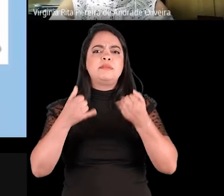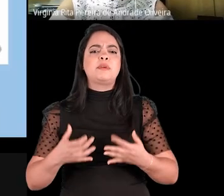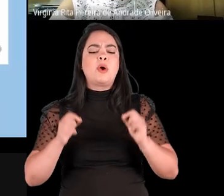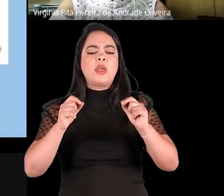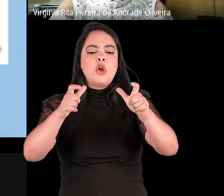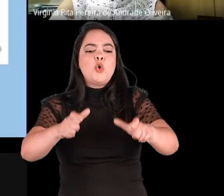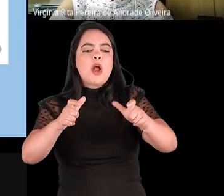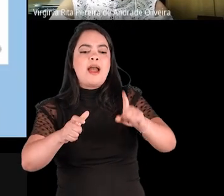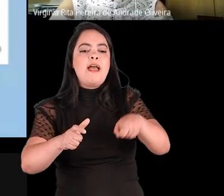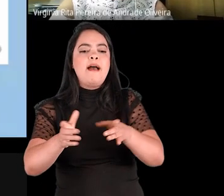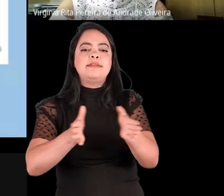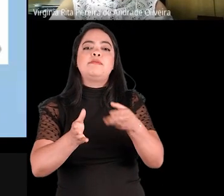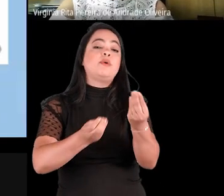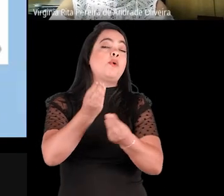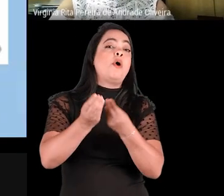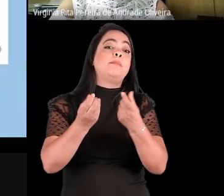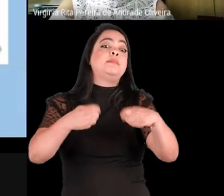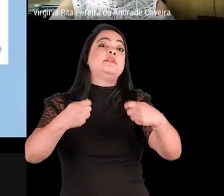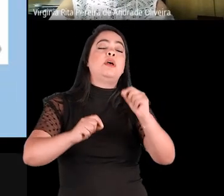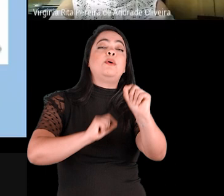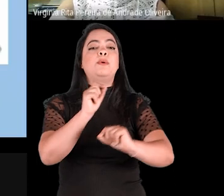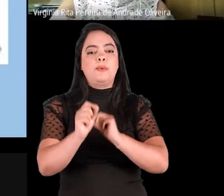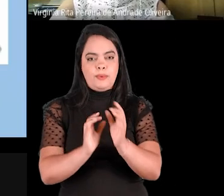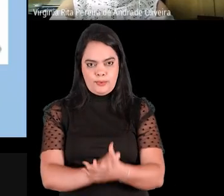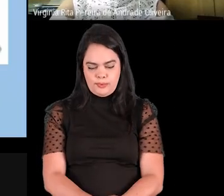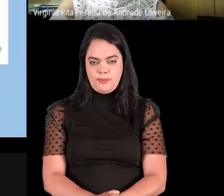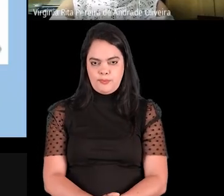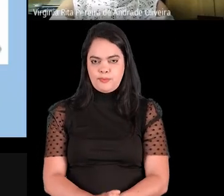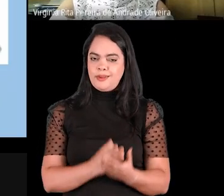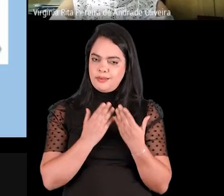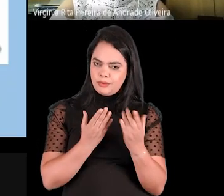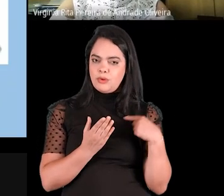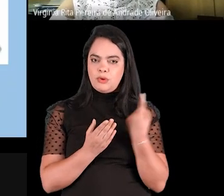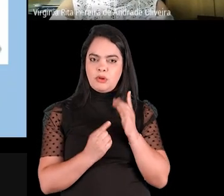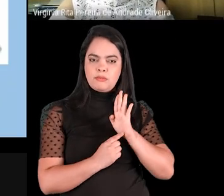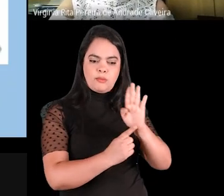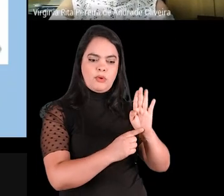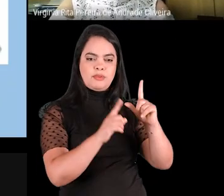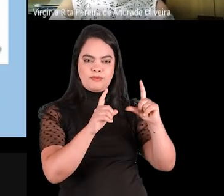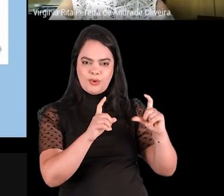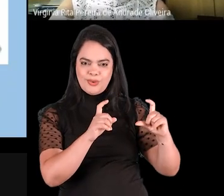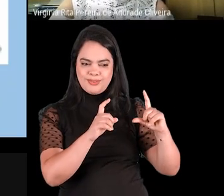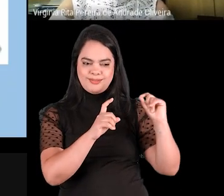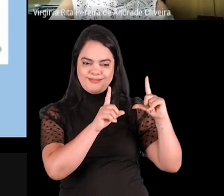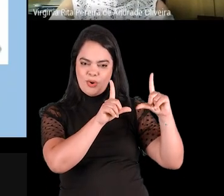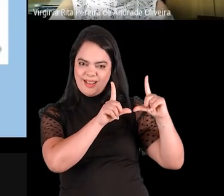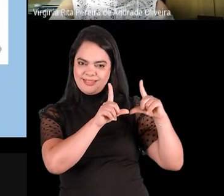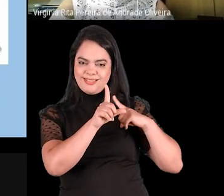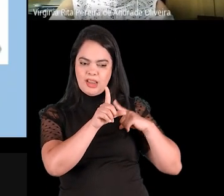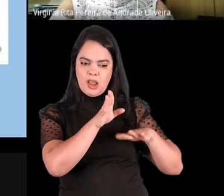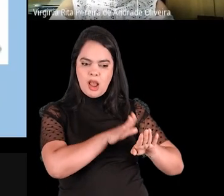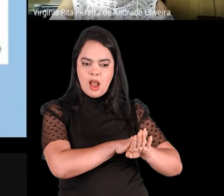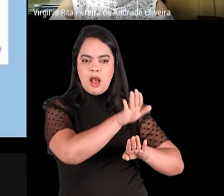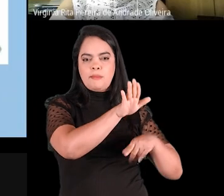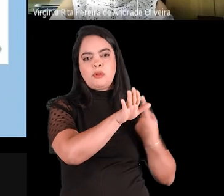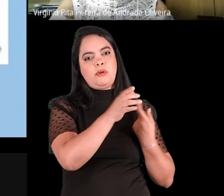esse ambiente acessível? E, na verdade, quando a gente traz essa imagem da rampa, é para a gente pensar e refletir sobre essas